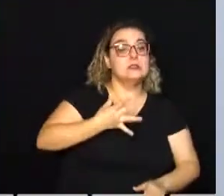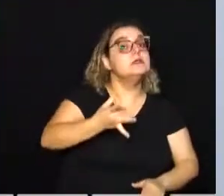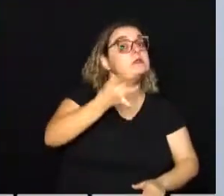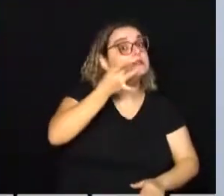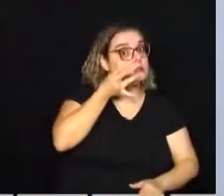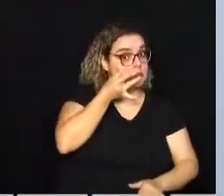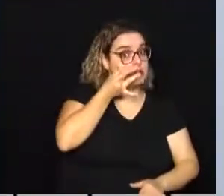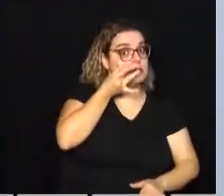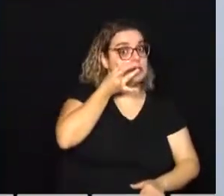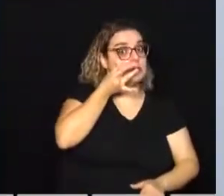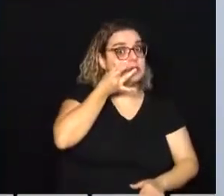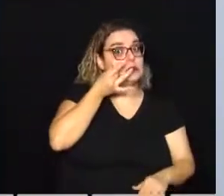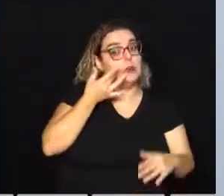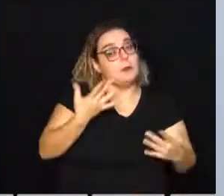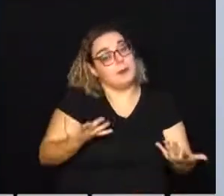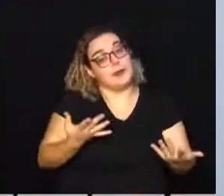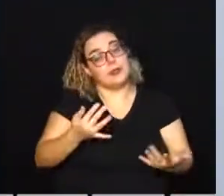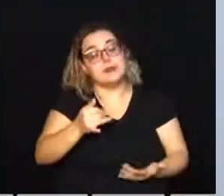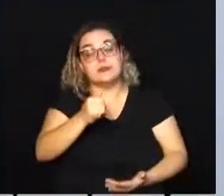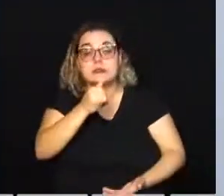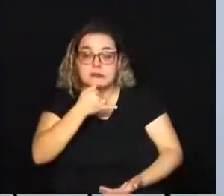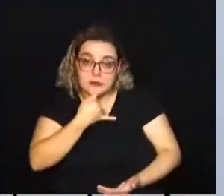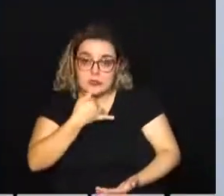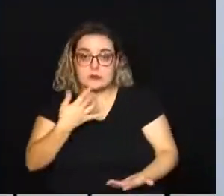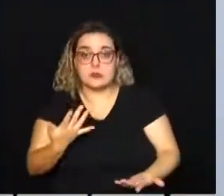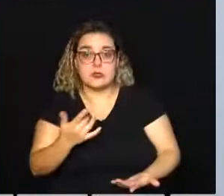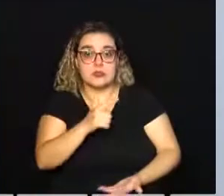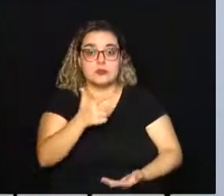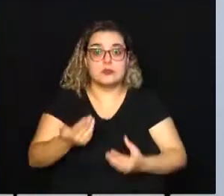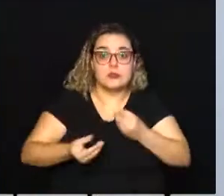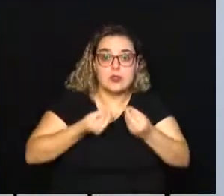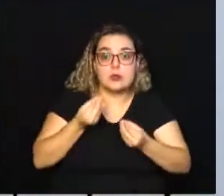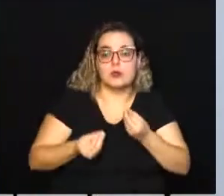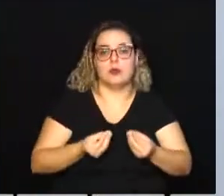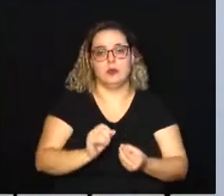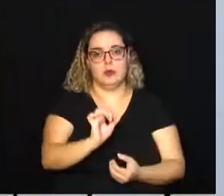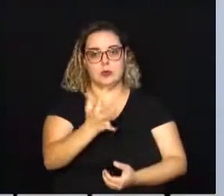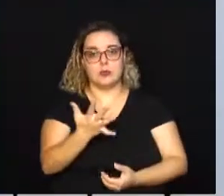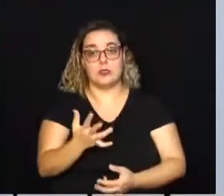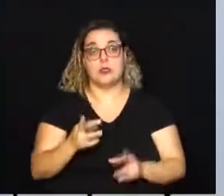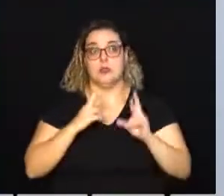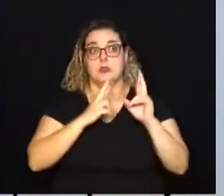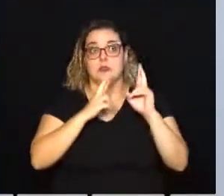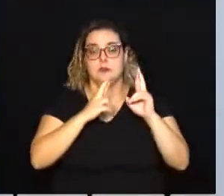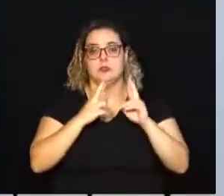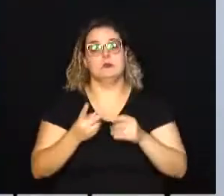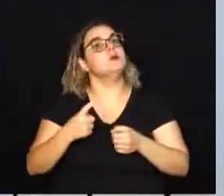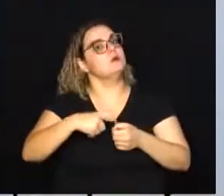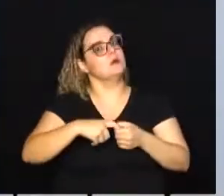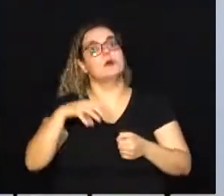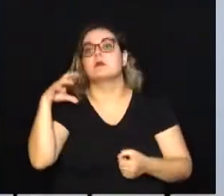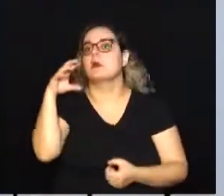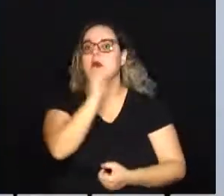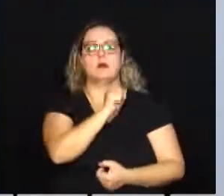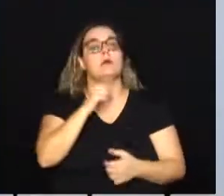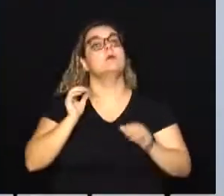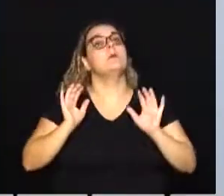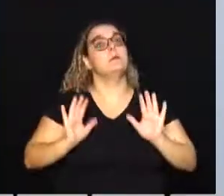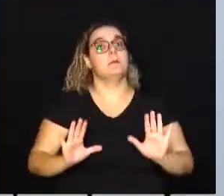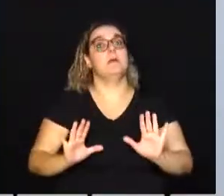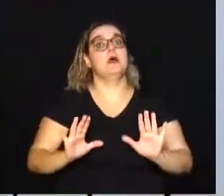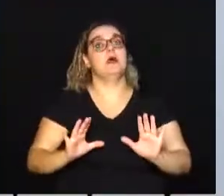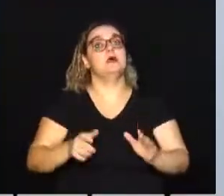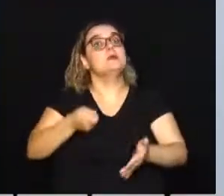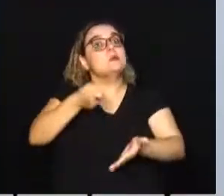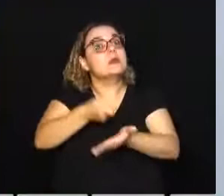educação, deixaram de ocorrer e a gente espera que isso volte a acontecer o quanto antes, mas quando a gente possa garantir uma